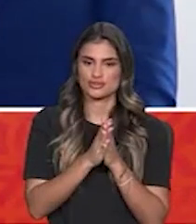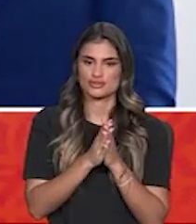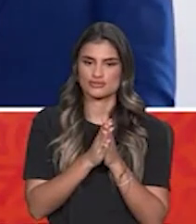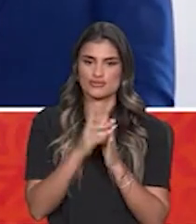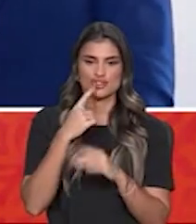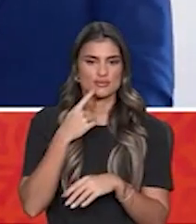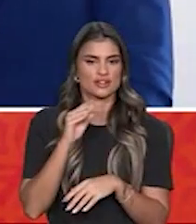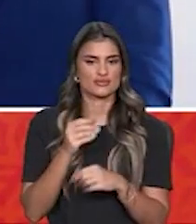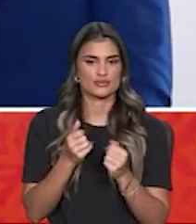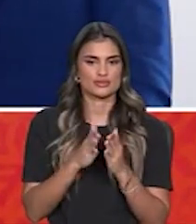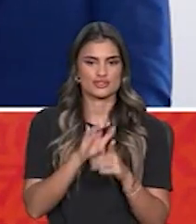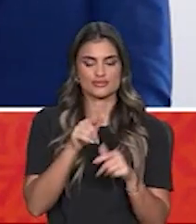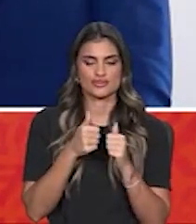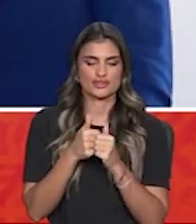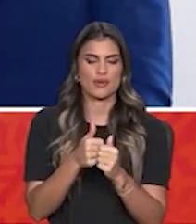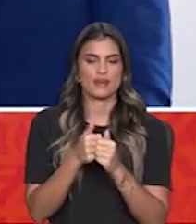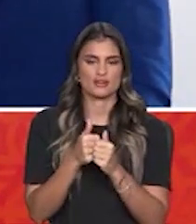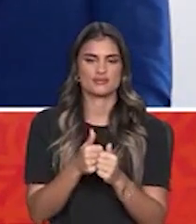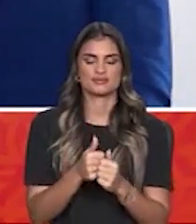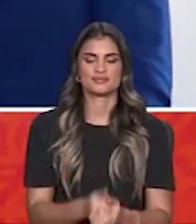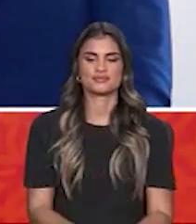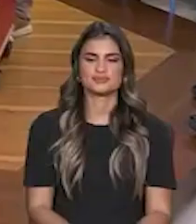meninos e para todos os que nos acompanham.